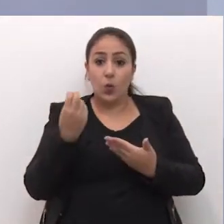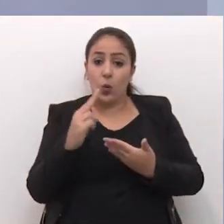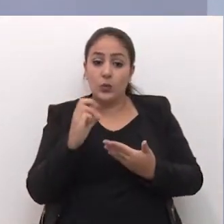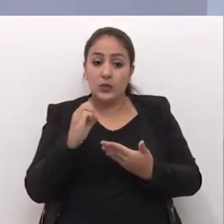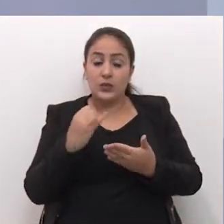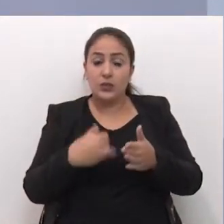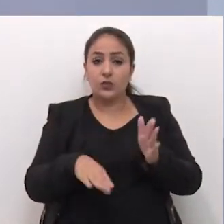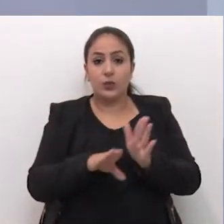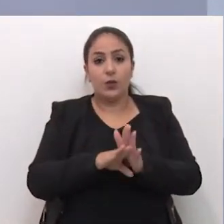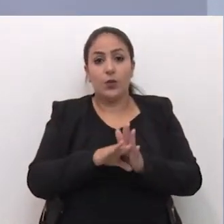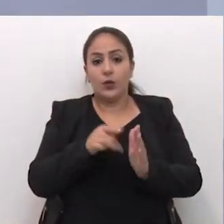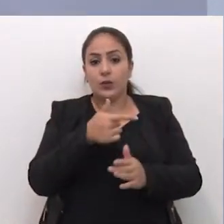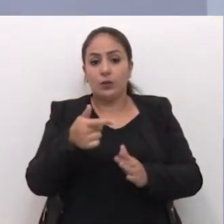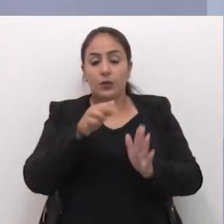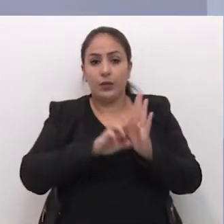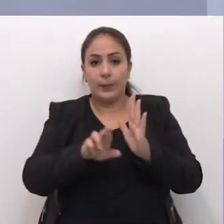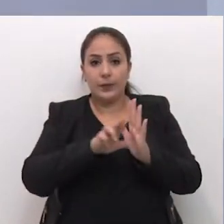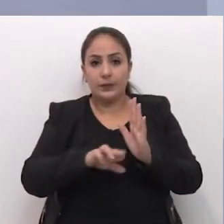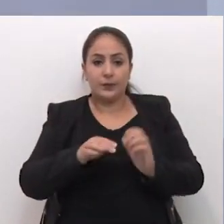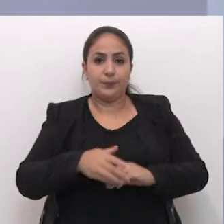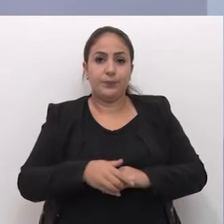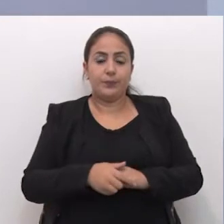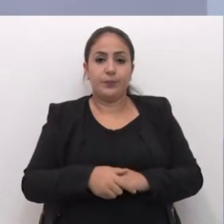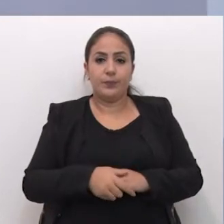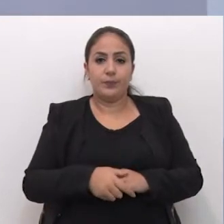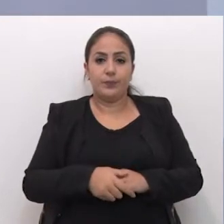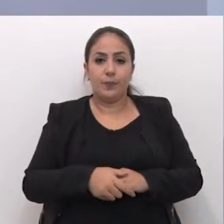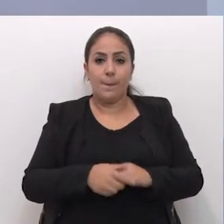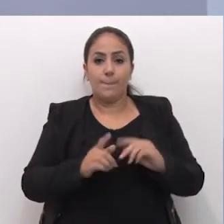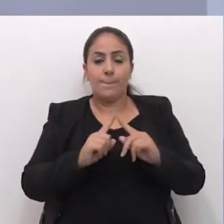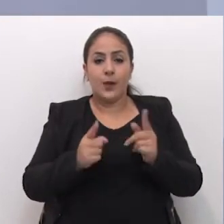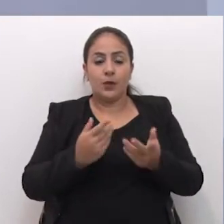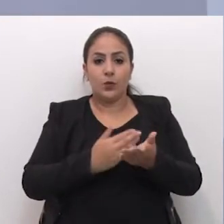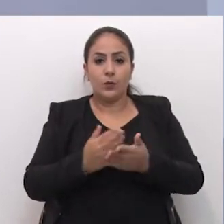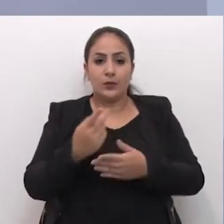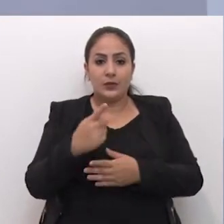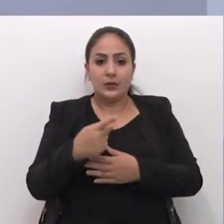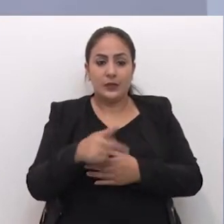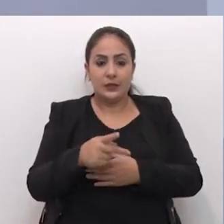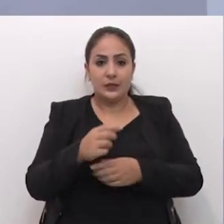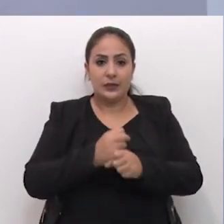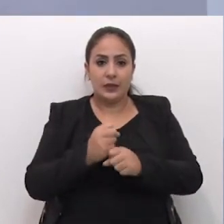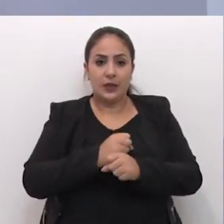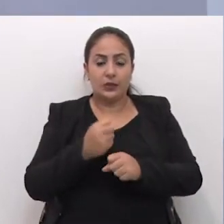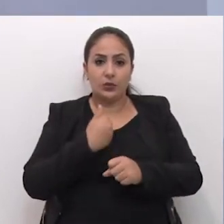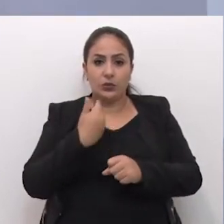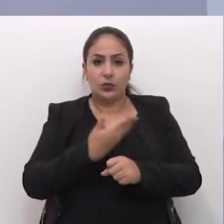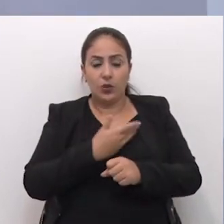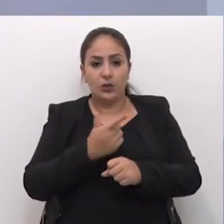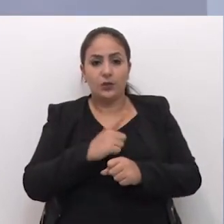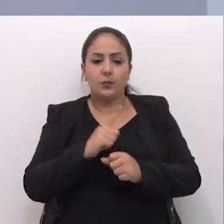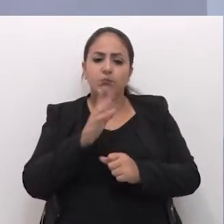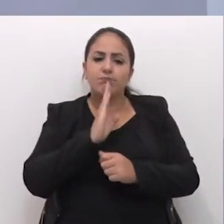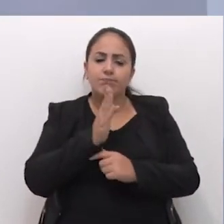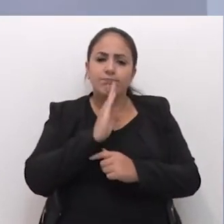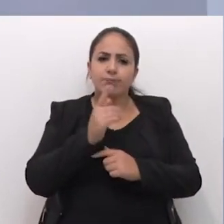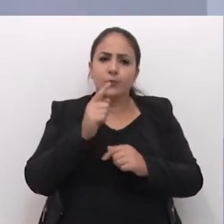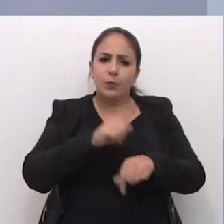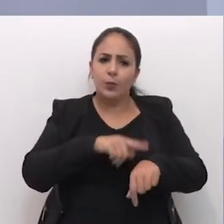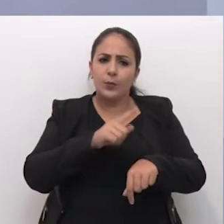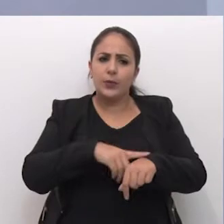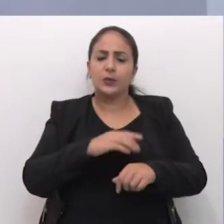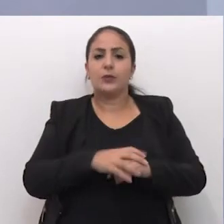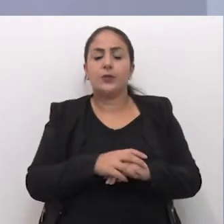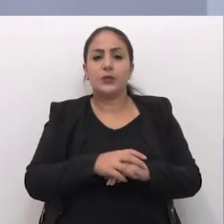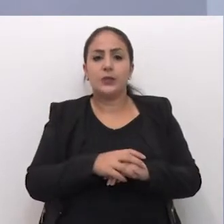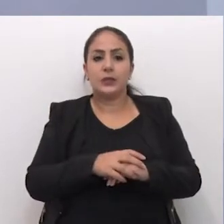o convite chegou e acabou não tendo representação. Mas no início desse ano nós tomamos conhecimento da situação e tão